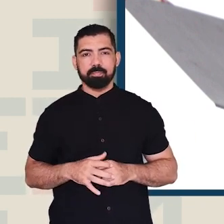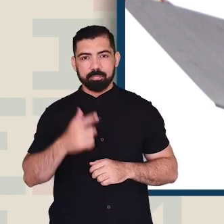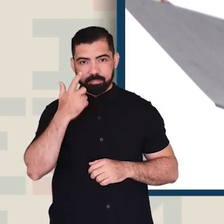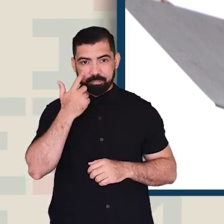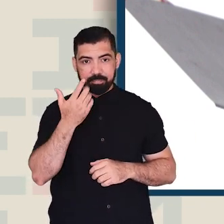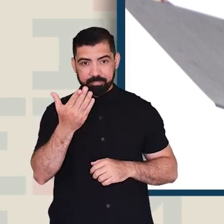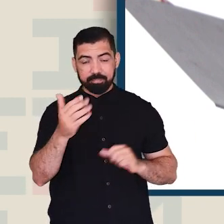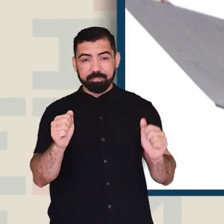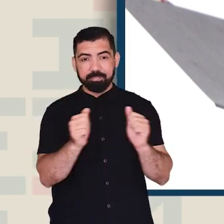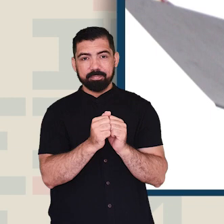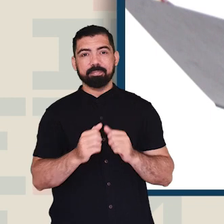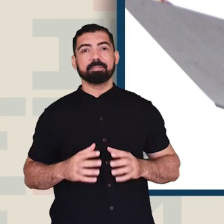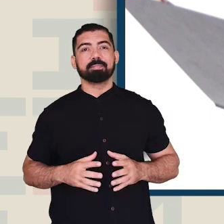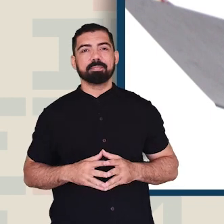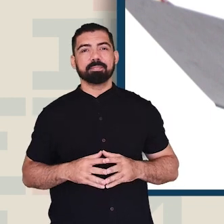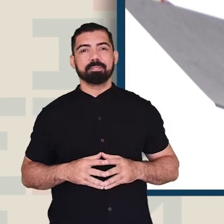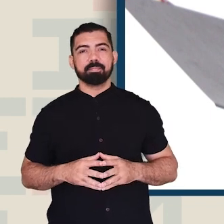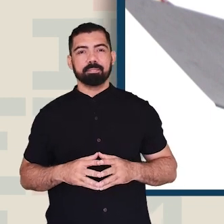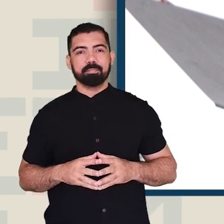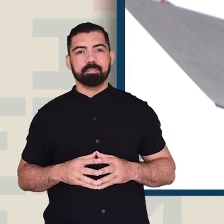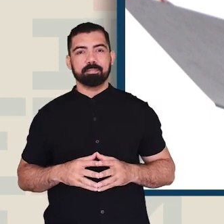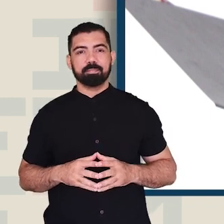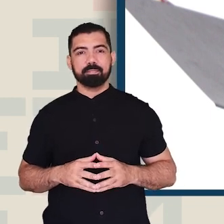né? Quando eu juntei a quinta ficou.